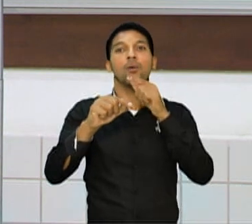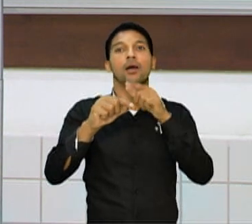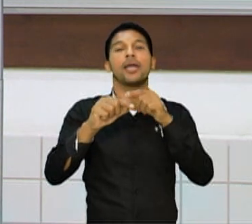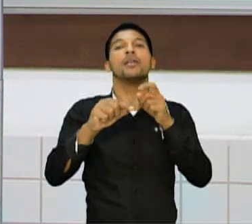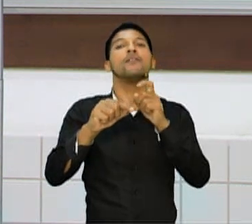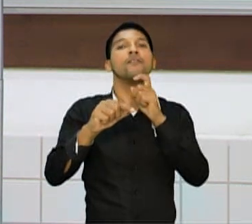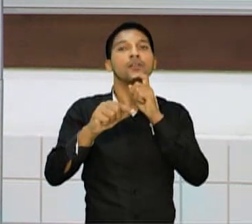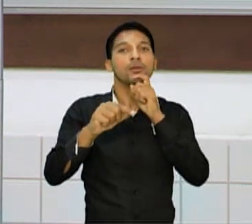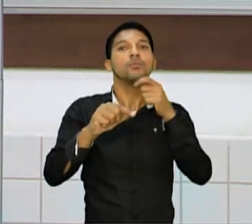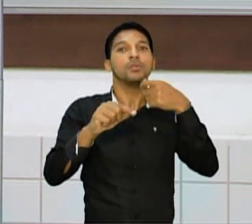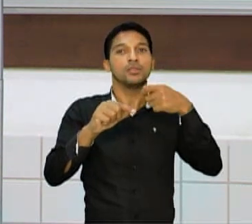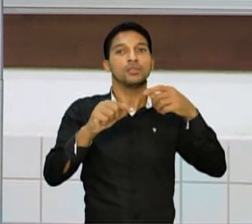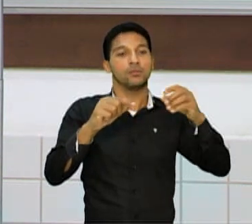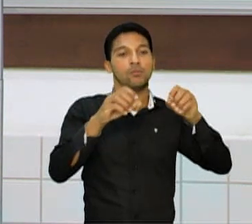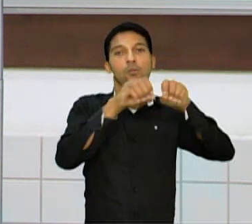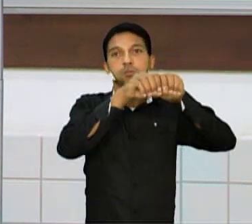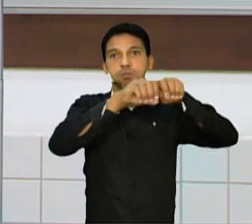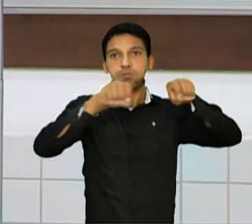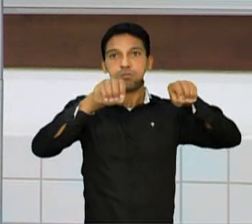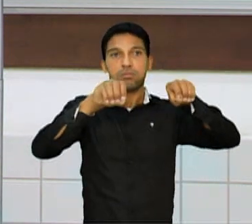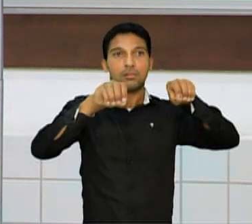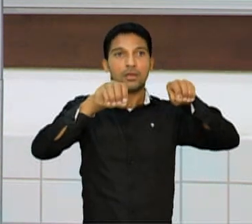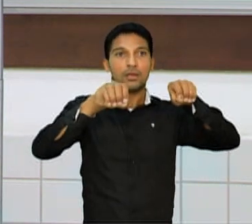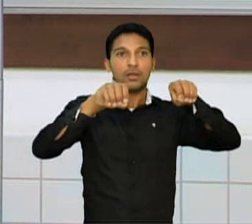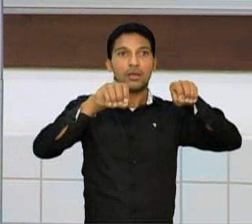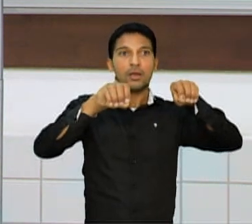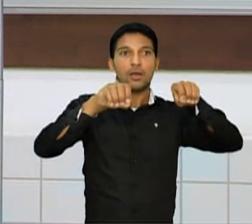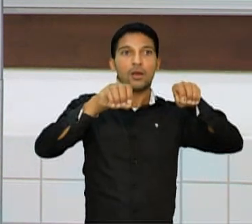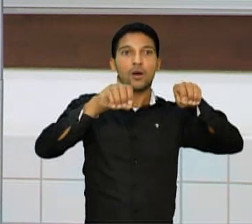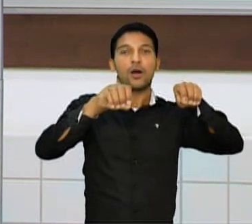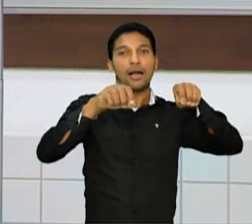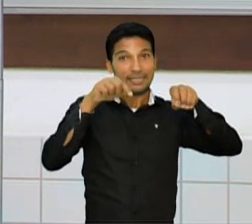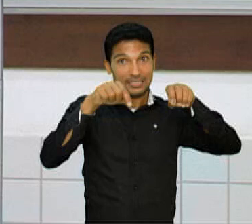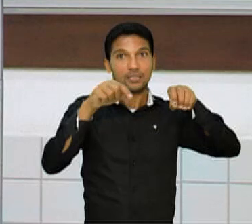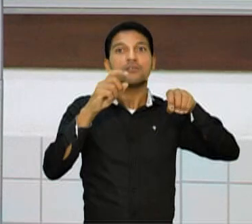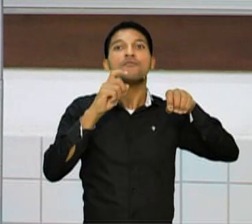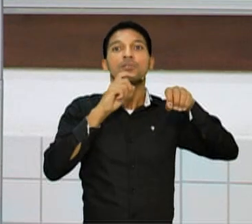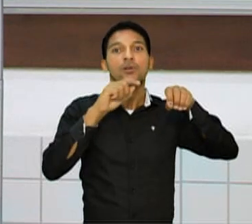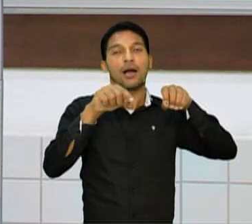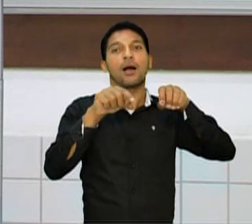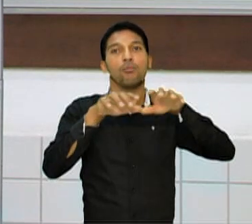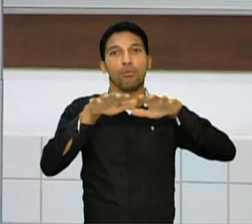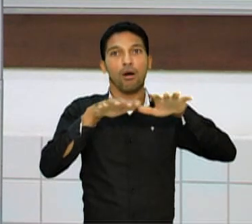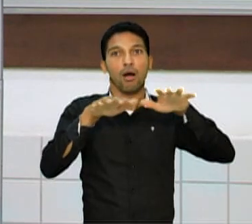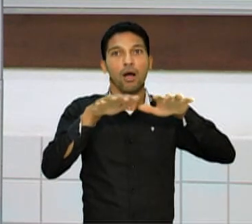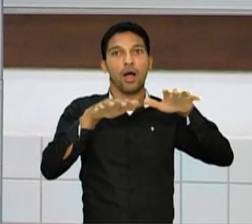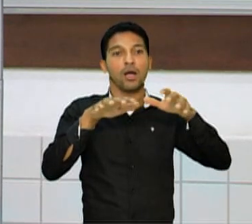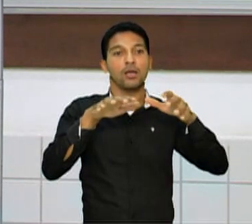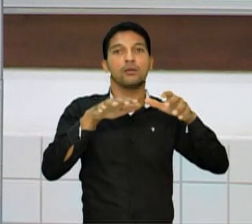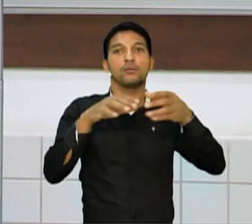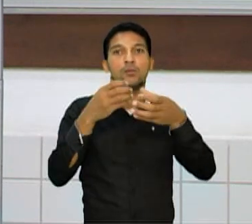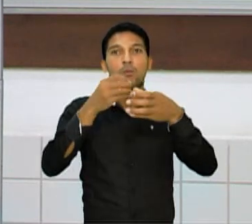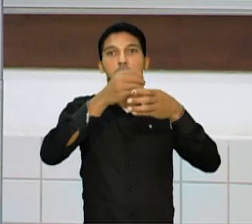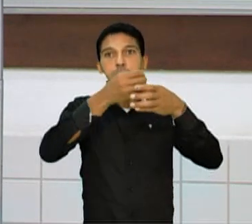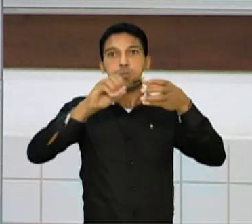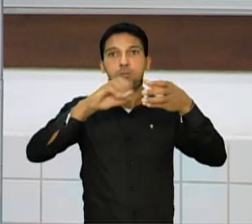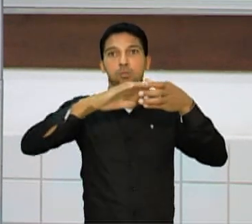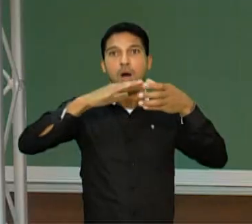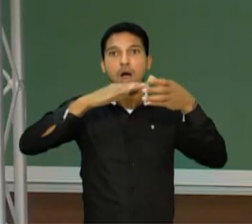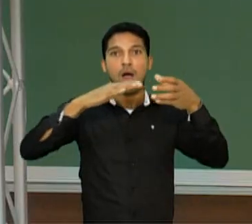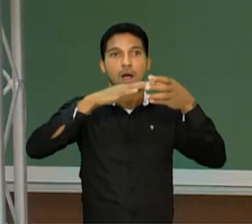núcleo atômico, então, resfriado, vai fazer com que haja movimentação e dessa movimentação passa por uma turbina